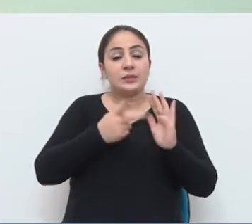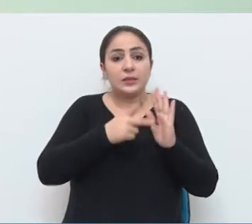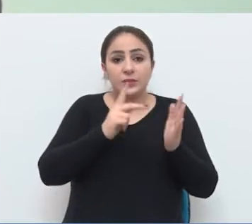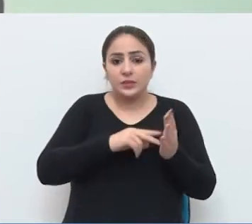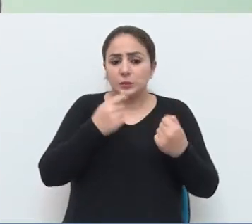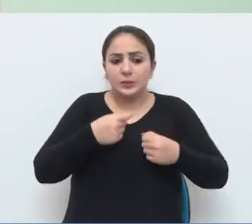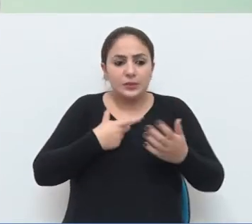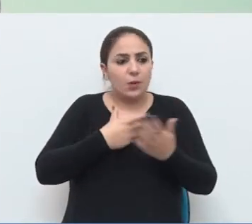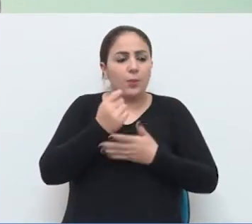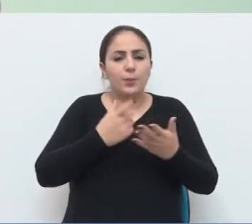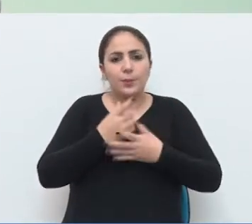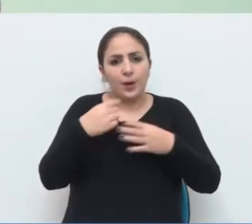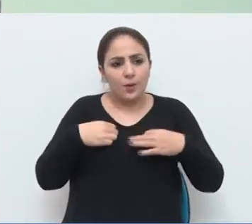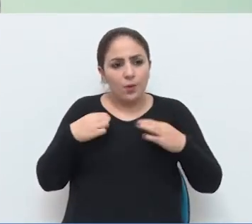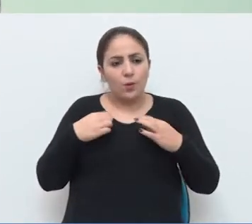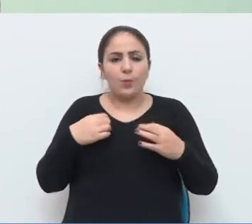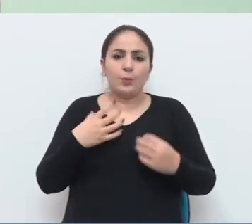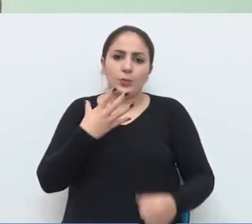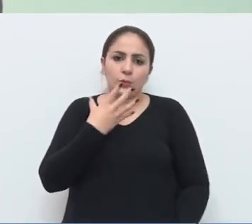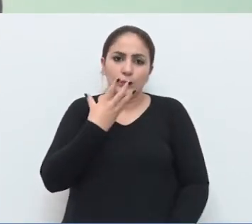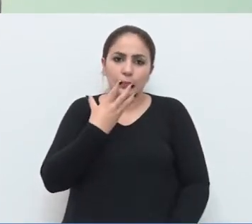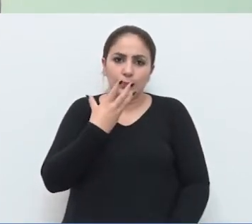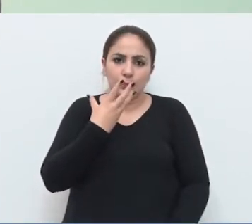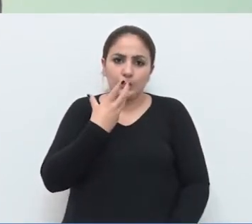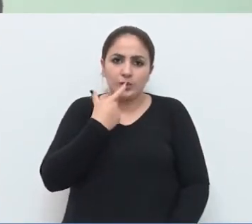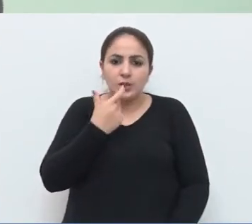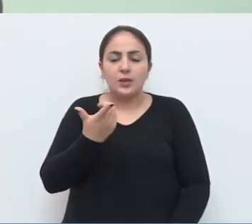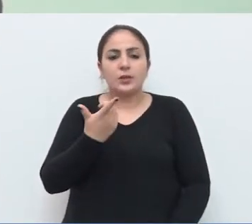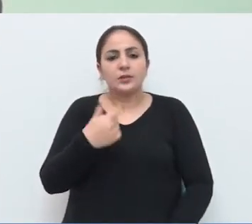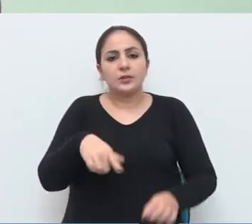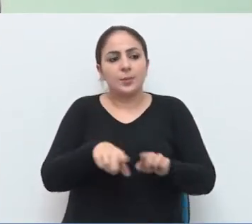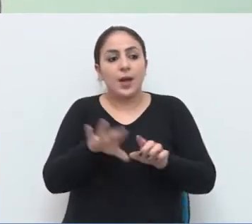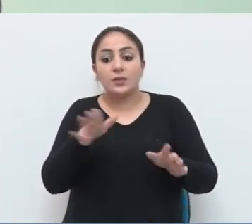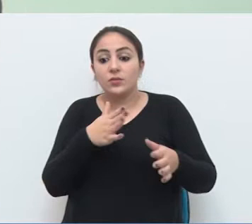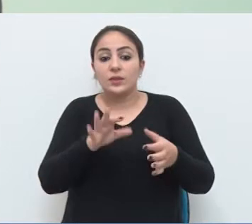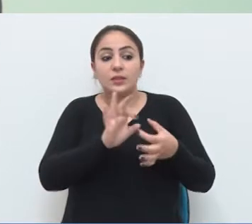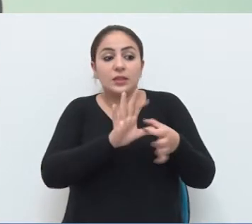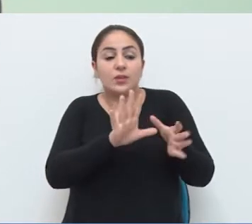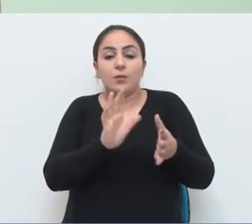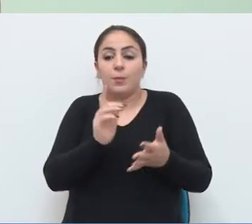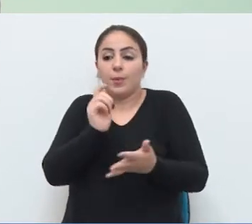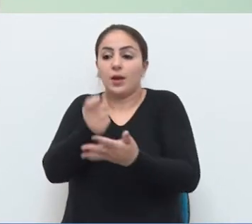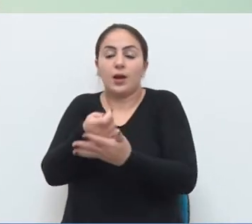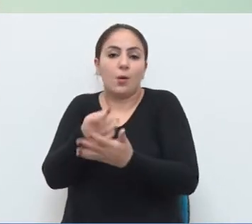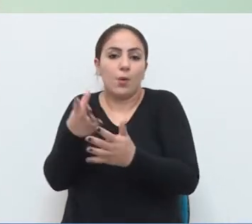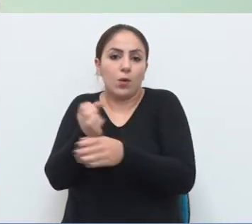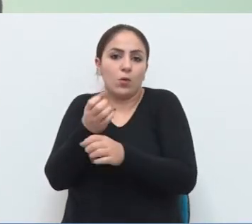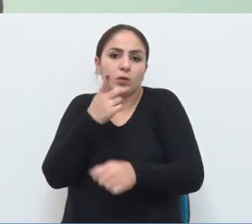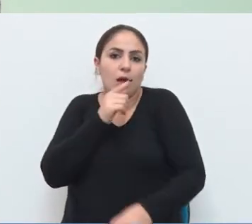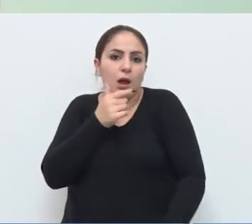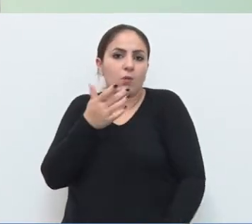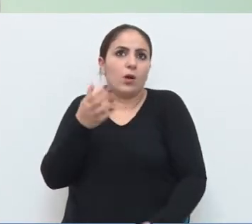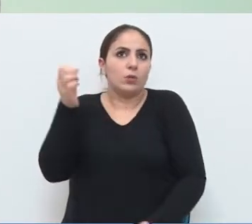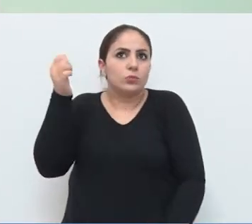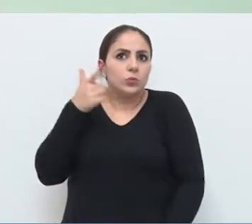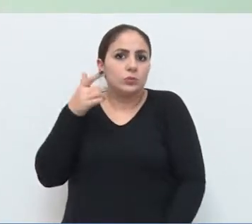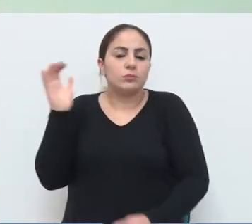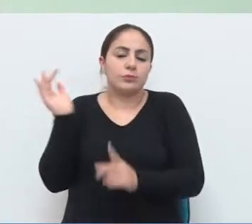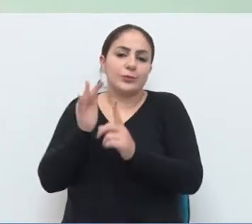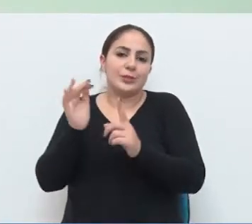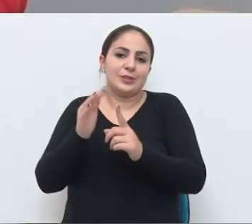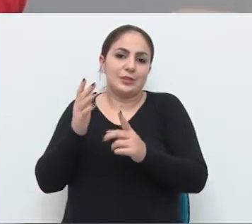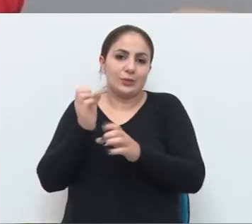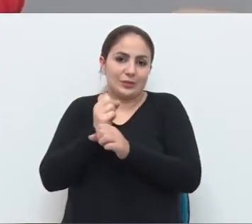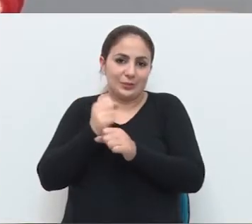roupas que os pais vão ter que comprar ao longo do ano para os filhos, o que vai sobrar para pagar lá uma conta, às vezes até uma conta simples de água ou de luz, então isso também vai refletir no